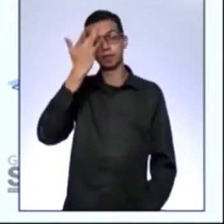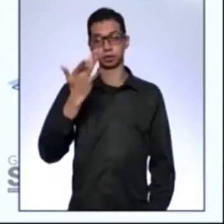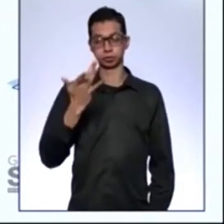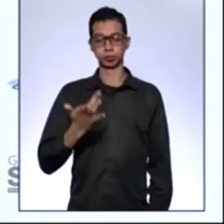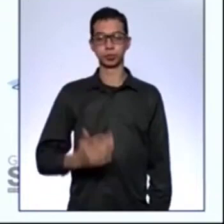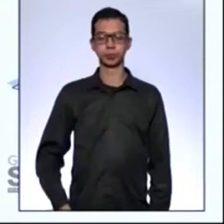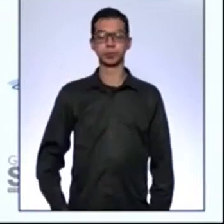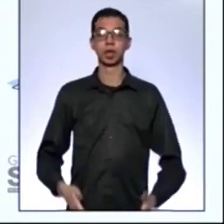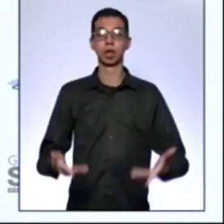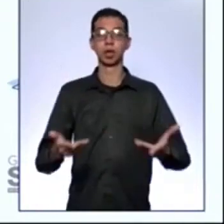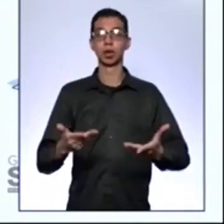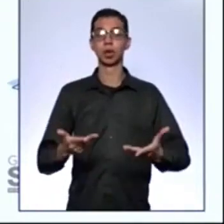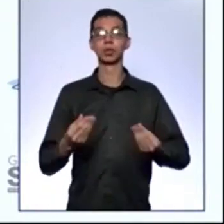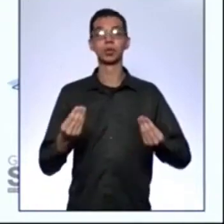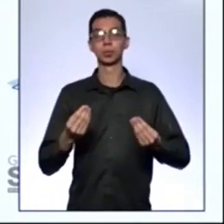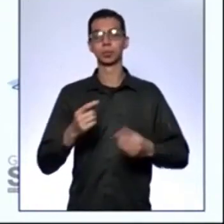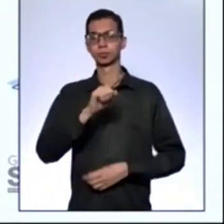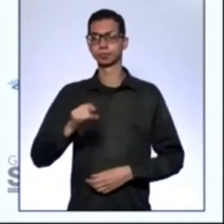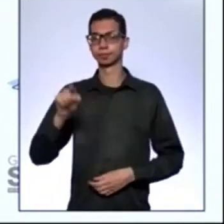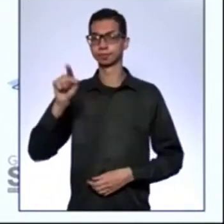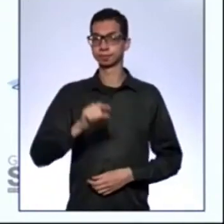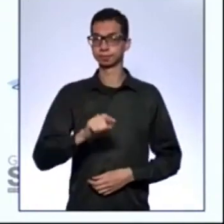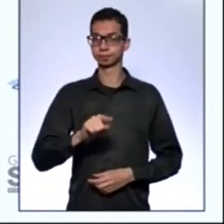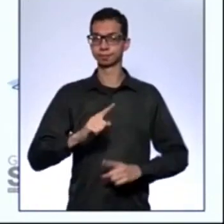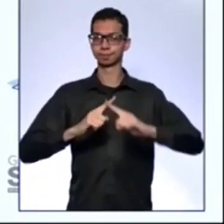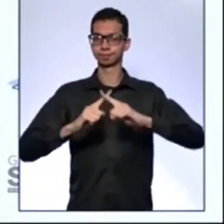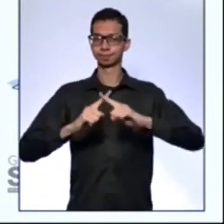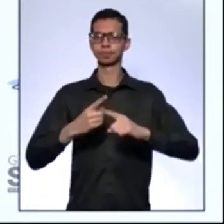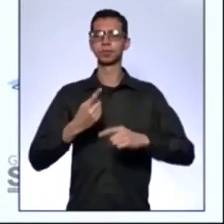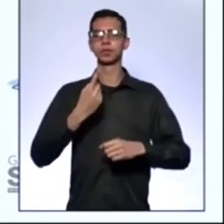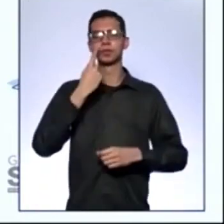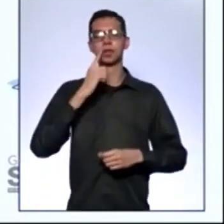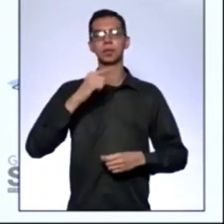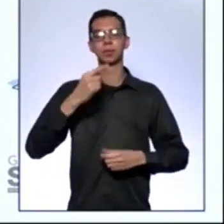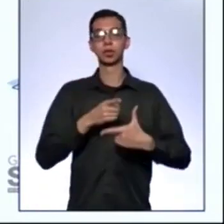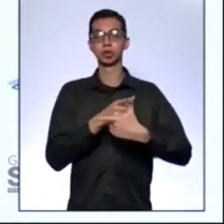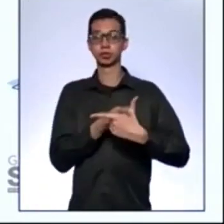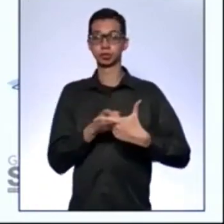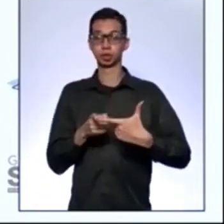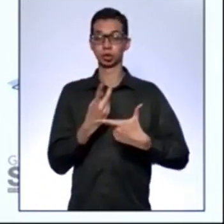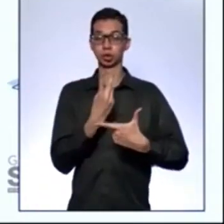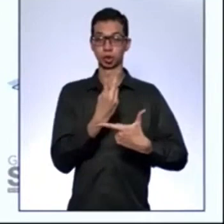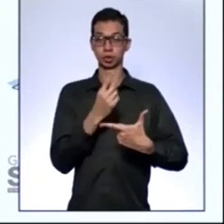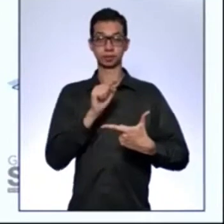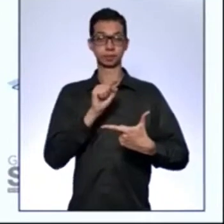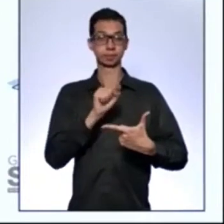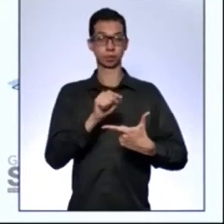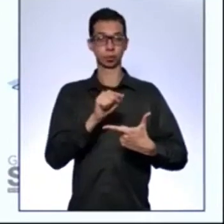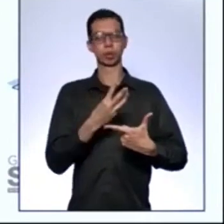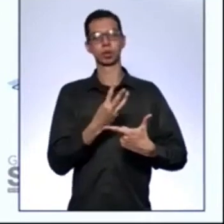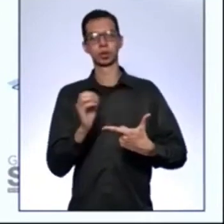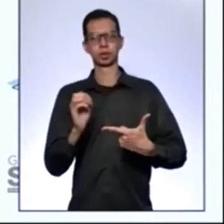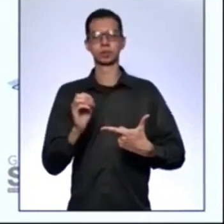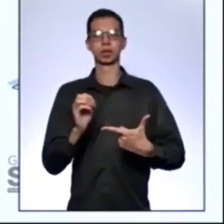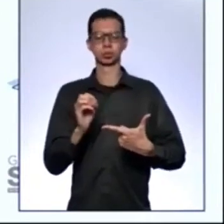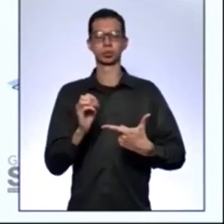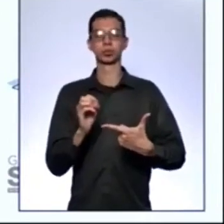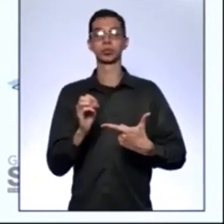multiplica em grupos E aí você vai ter que dividir dois mil e trezentos por 11 da aproximadamente